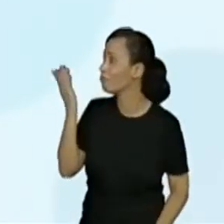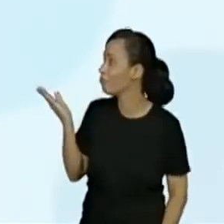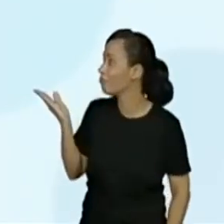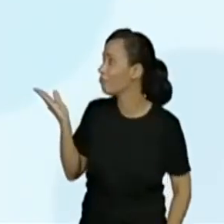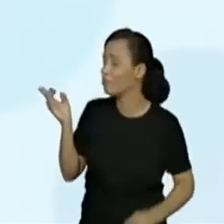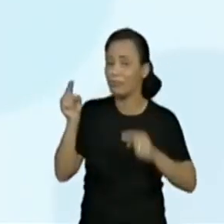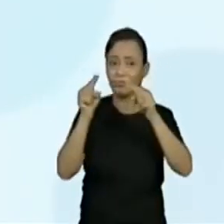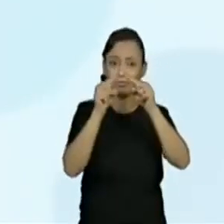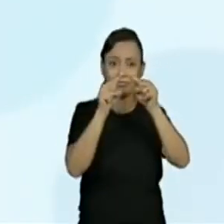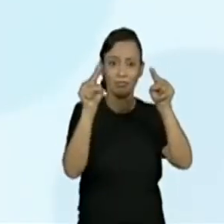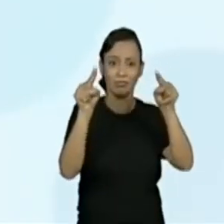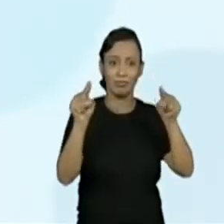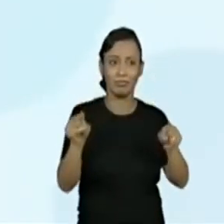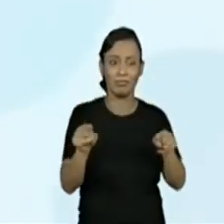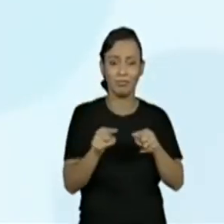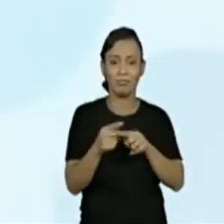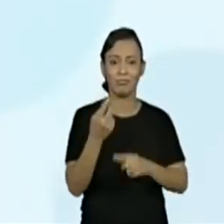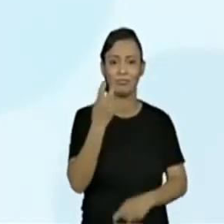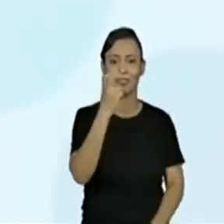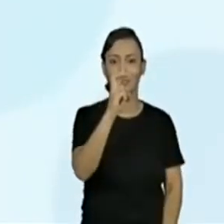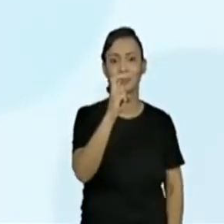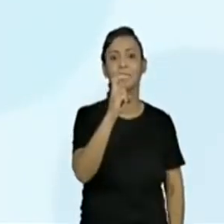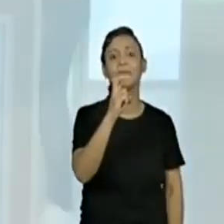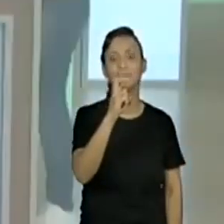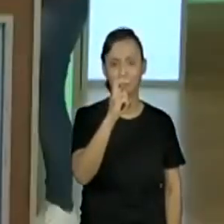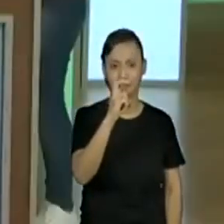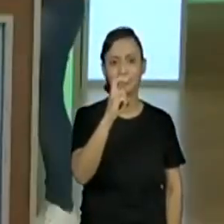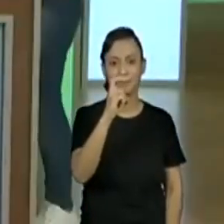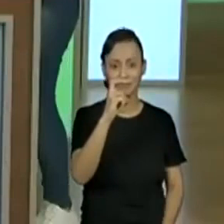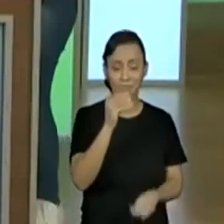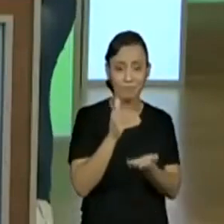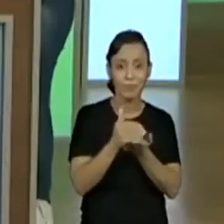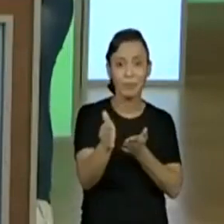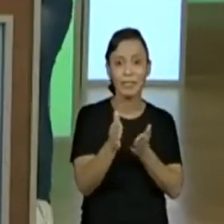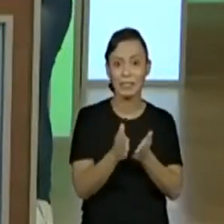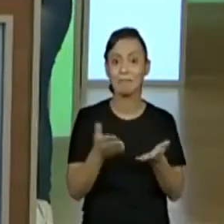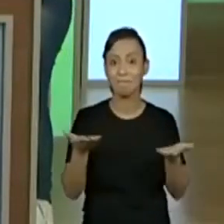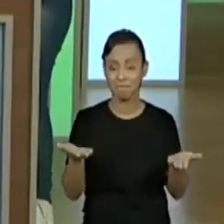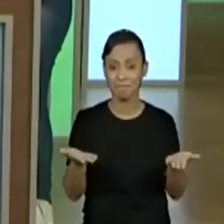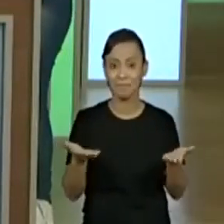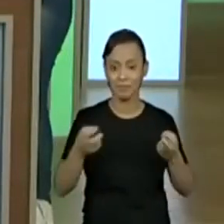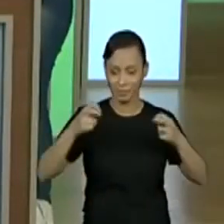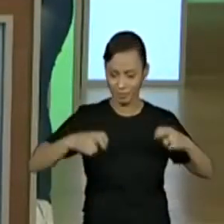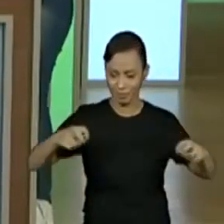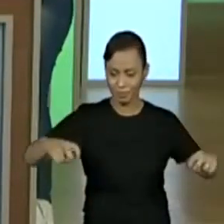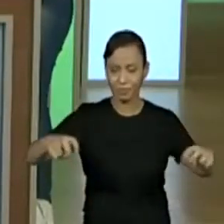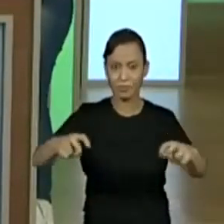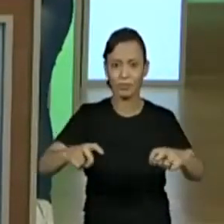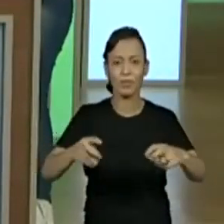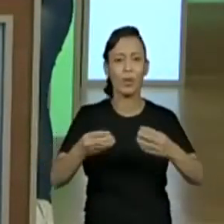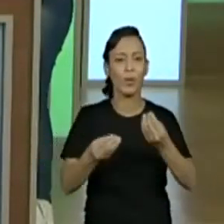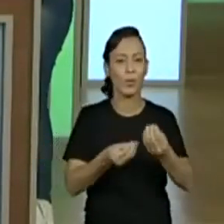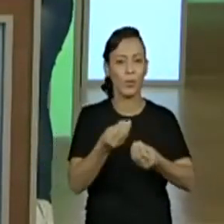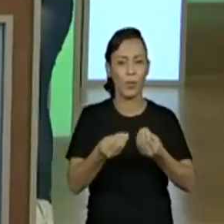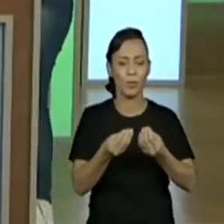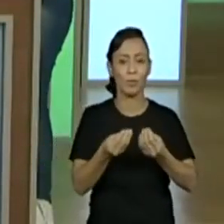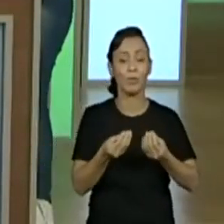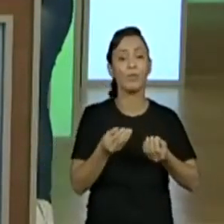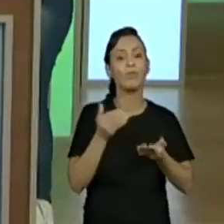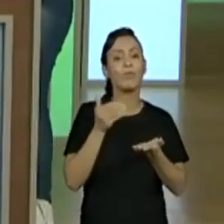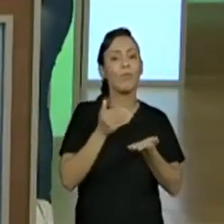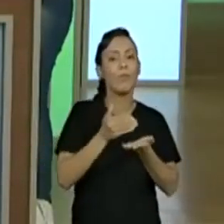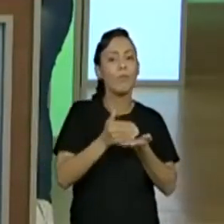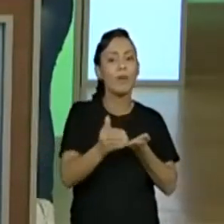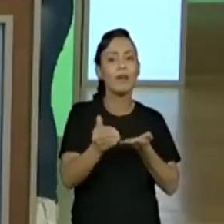nós vamos escrever aí os próximos números que foram falados na roda. E nós vamos seguir aquele primeiro padrão, porque eram